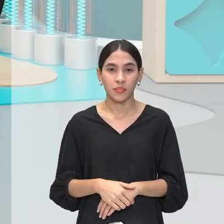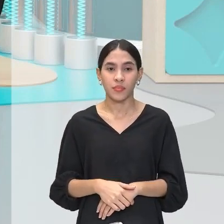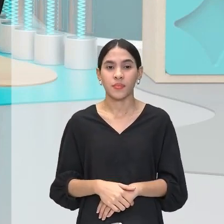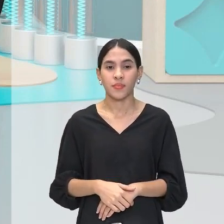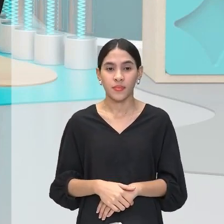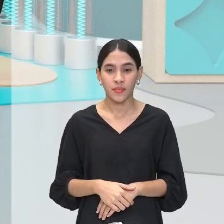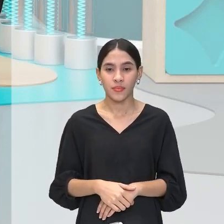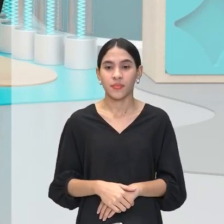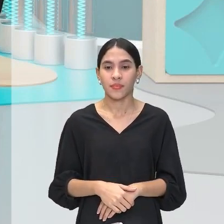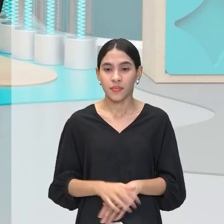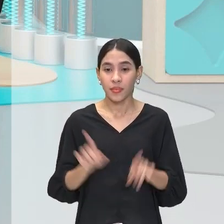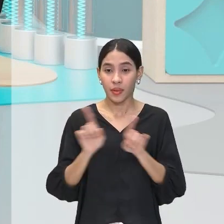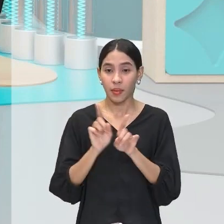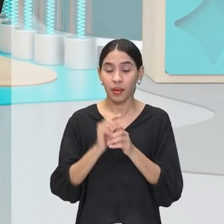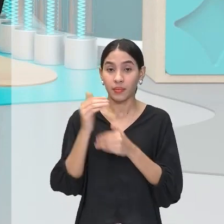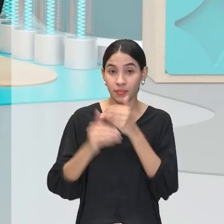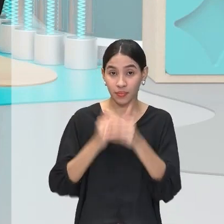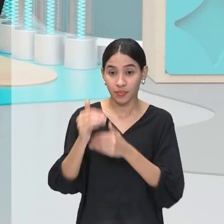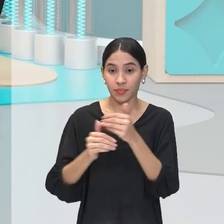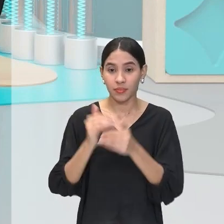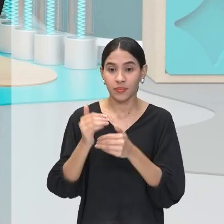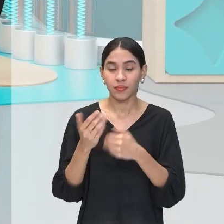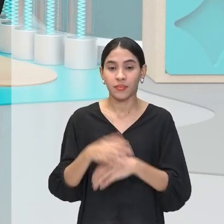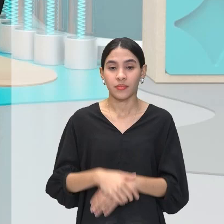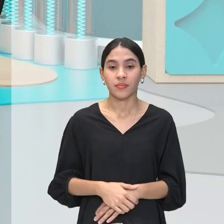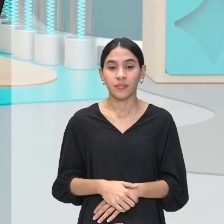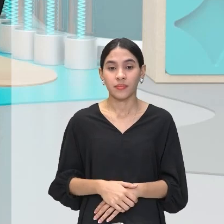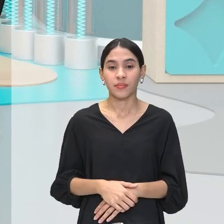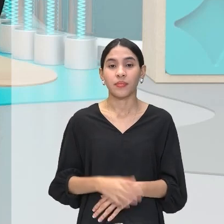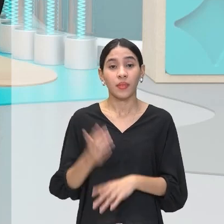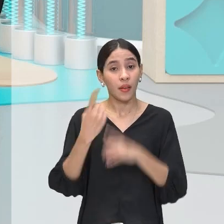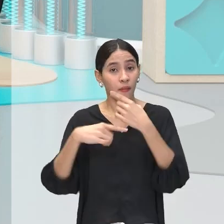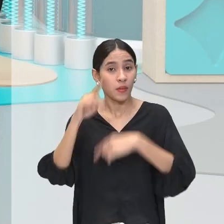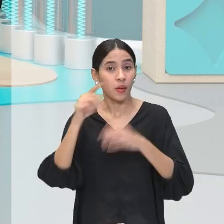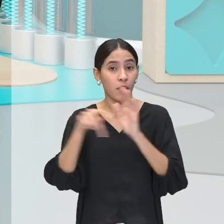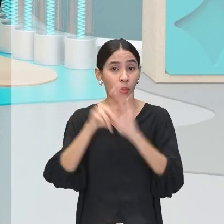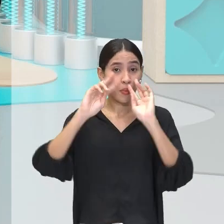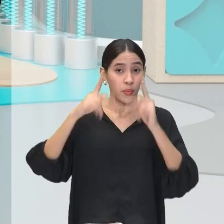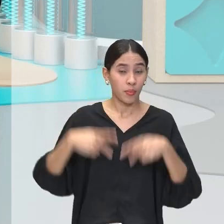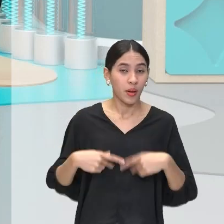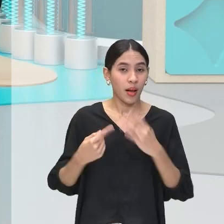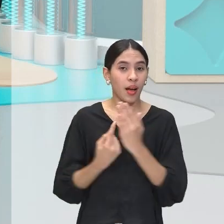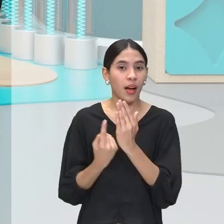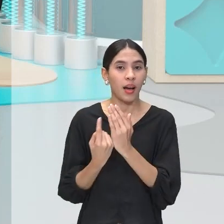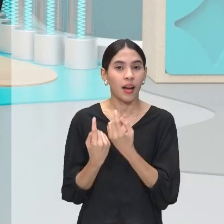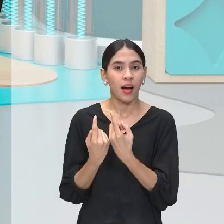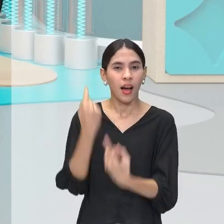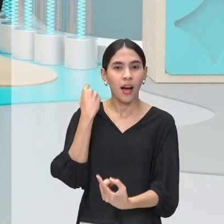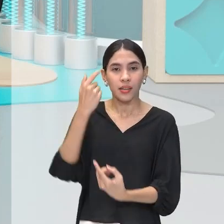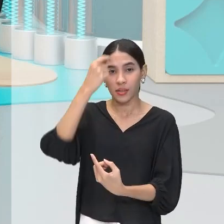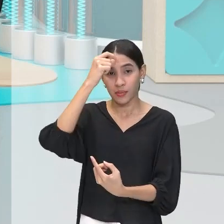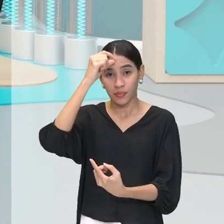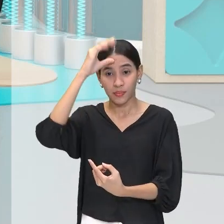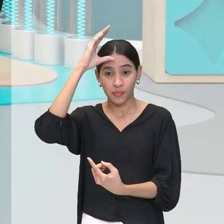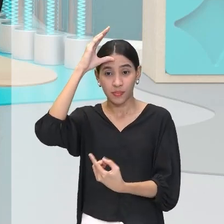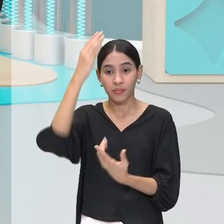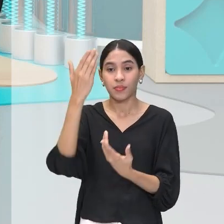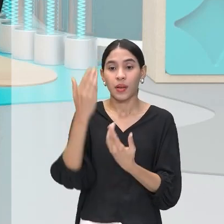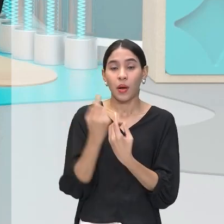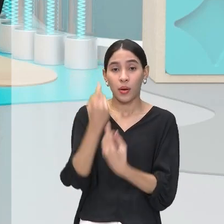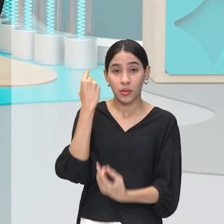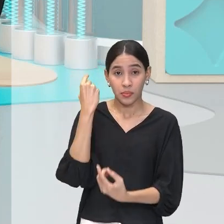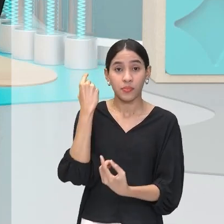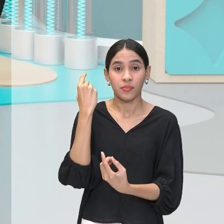o caminhar da humanidade, vamos dizer assim, a evolução, antes do pensamento do pensamento cristão, do advento